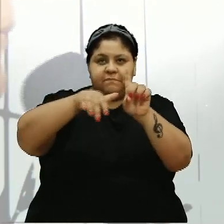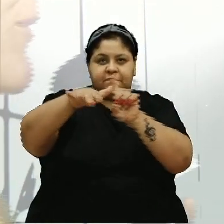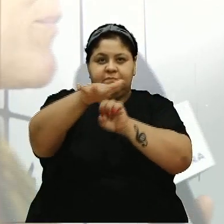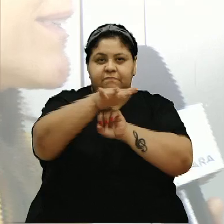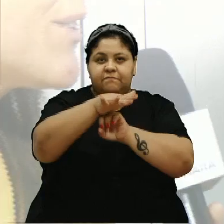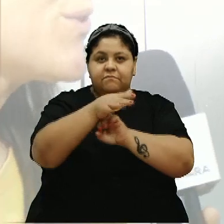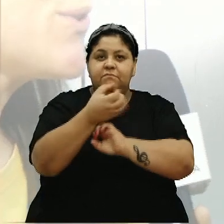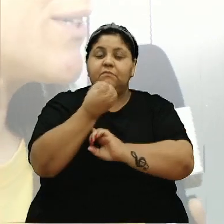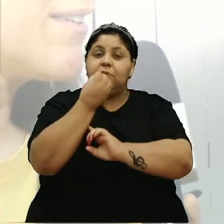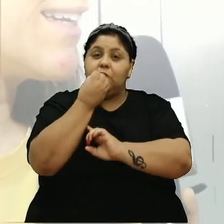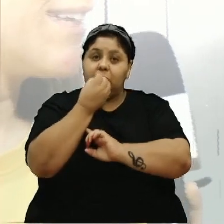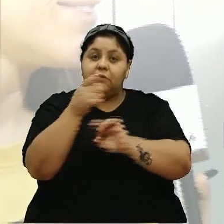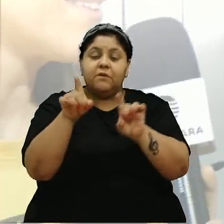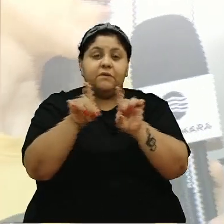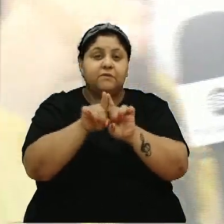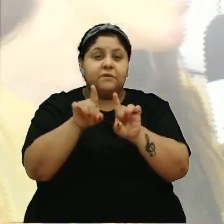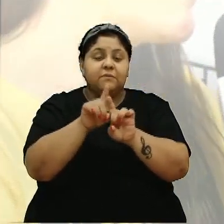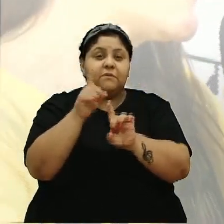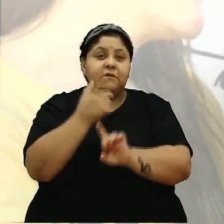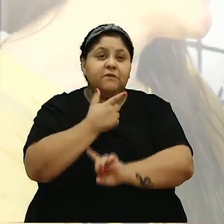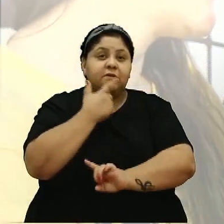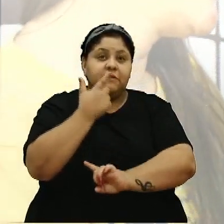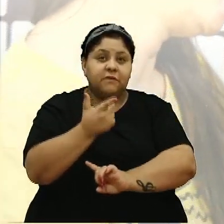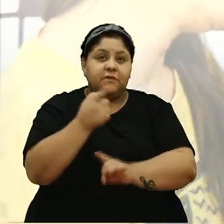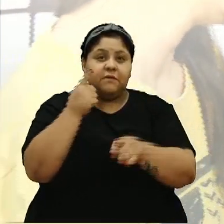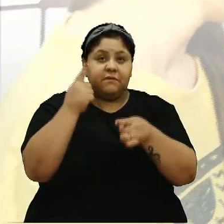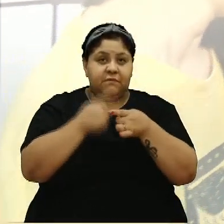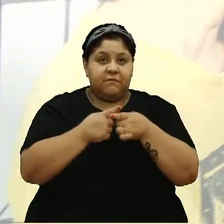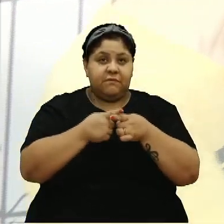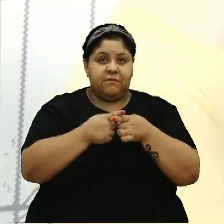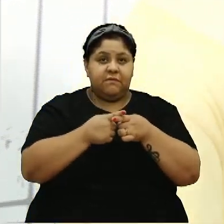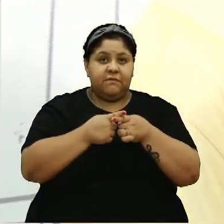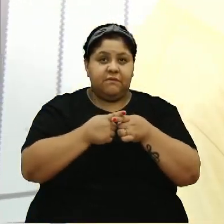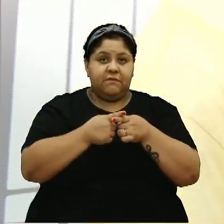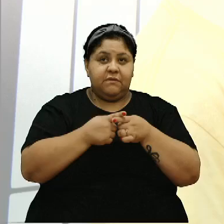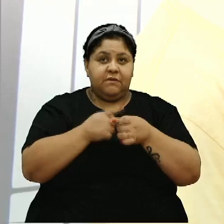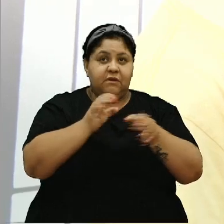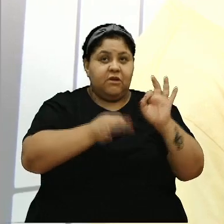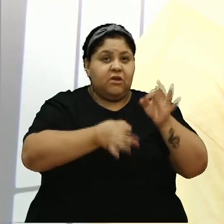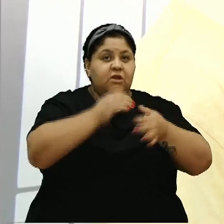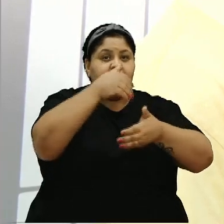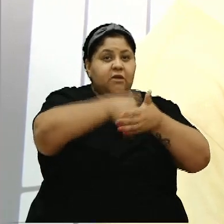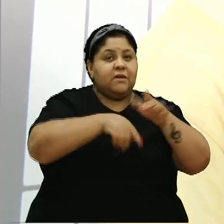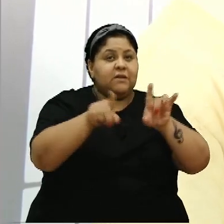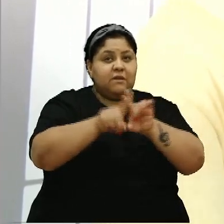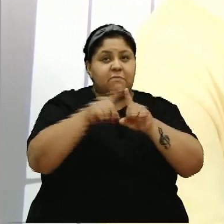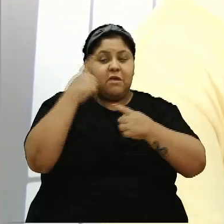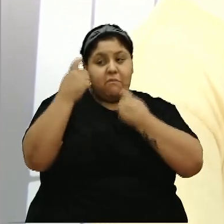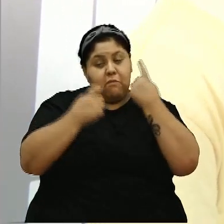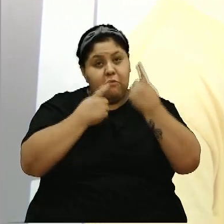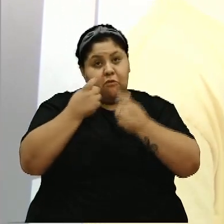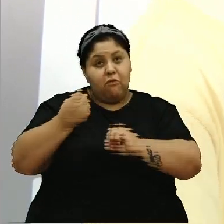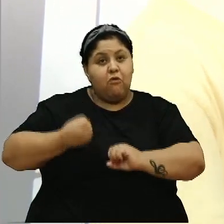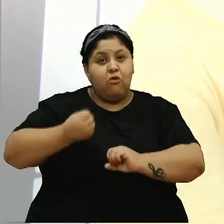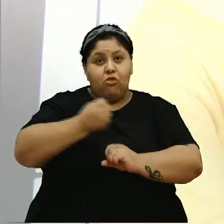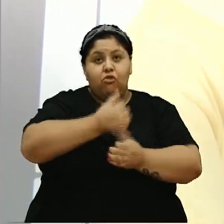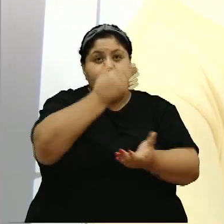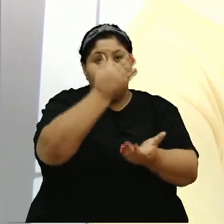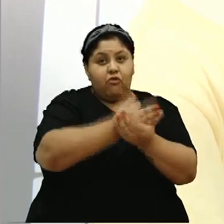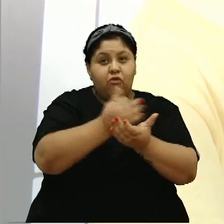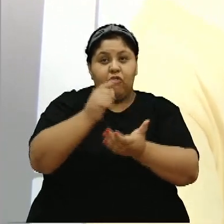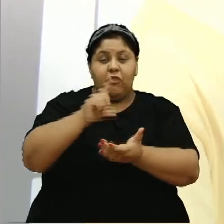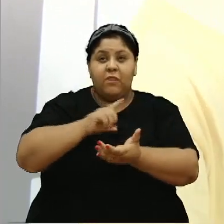E um ponto importante que o senhor levanta mesmo, porque a Justiça Eleitoral também está preocupada com o número da abstenção. A gente